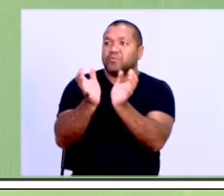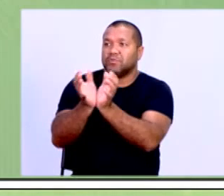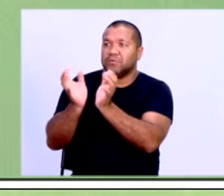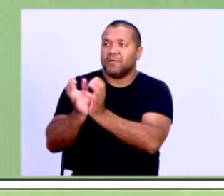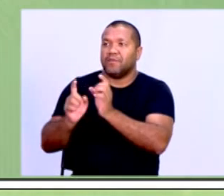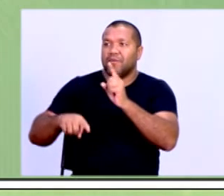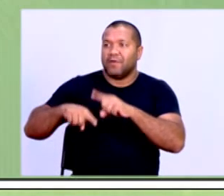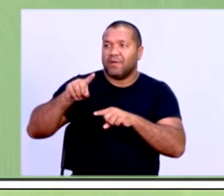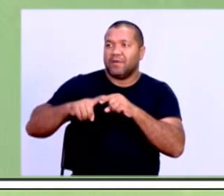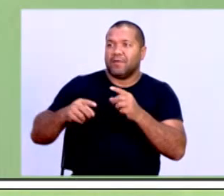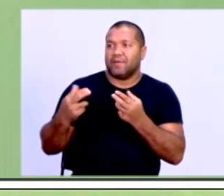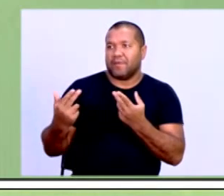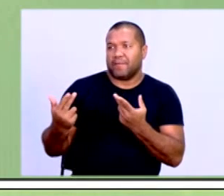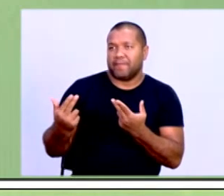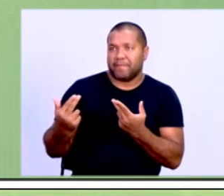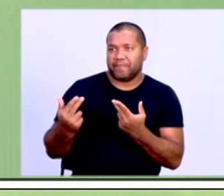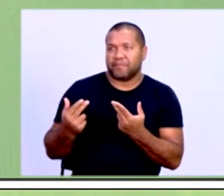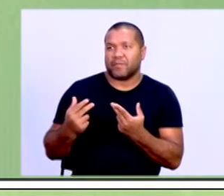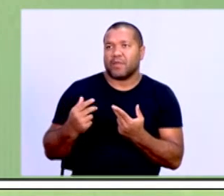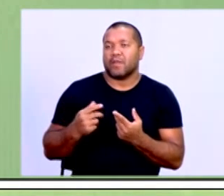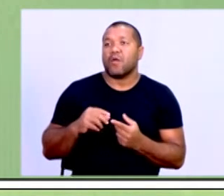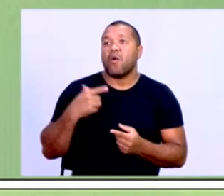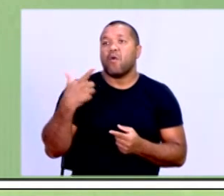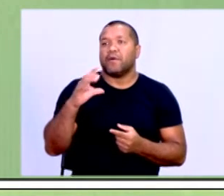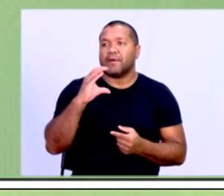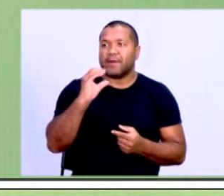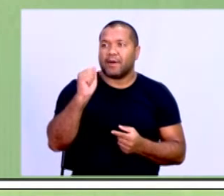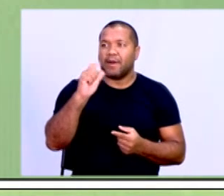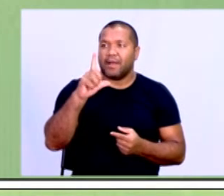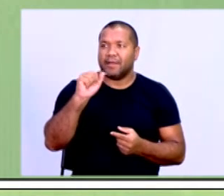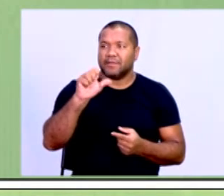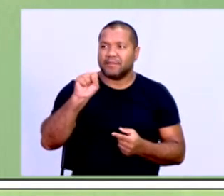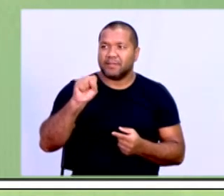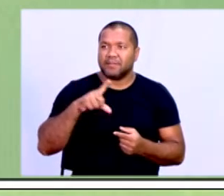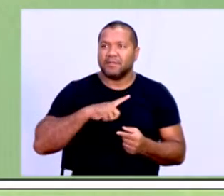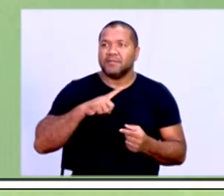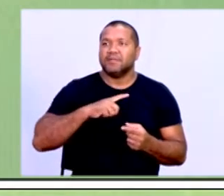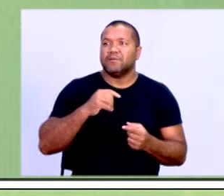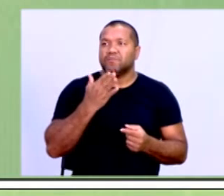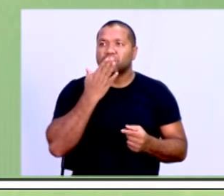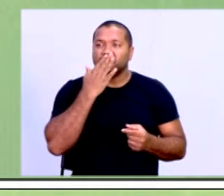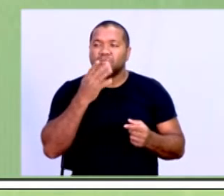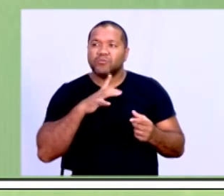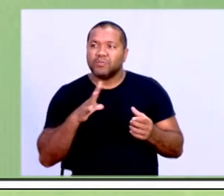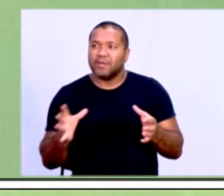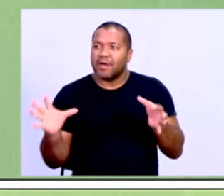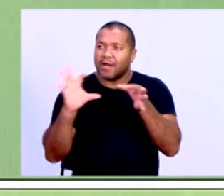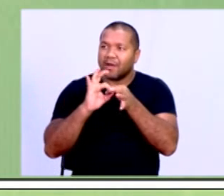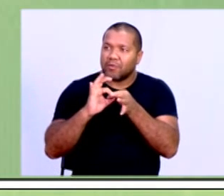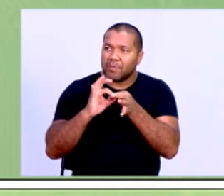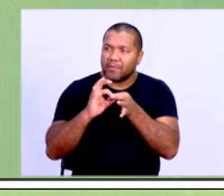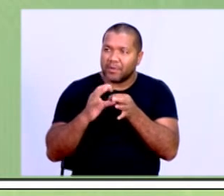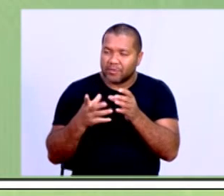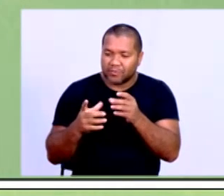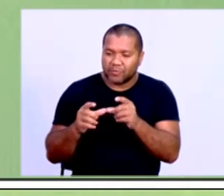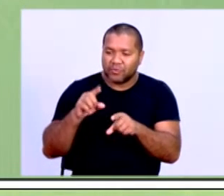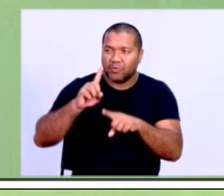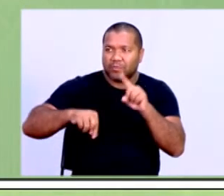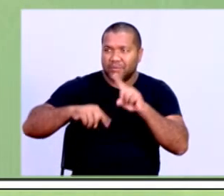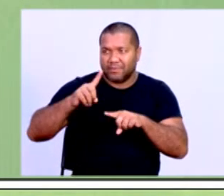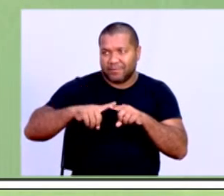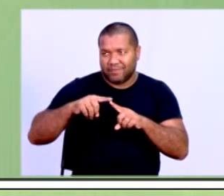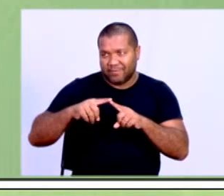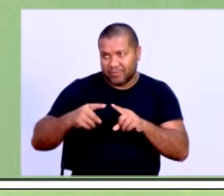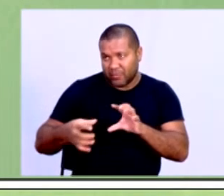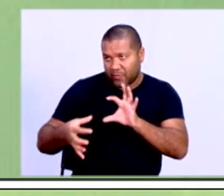importantes do que os objetos. São espécies de montadoras de objetos, que definem suas